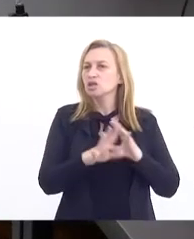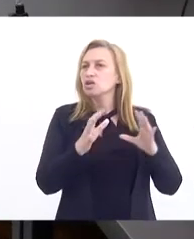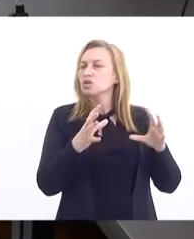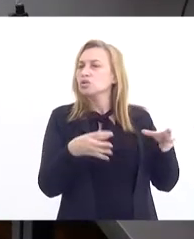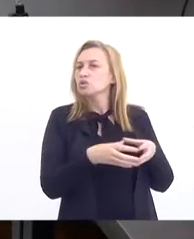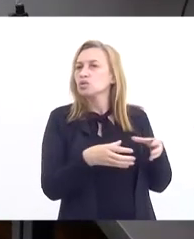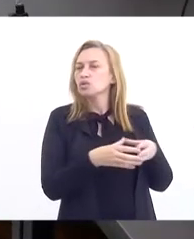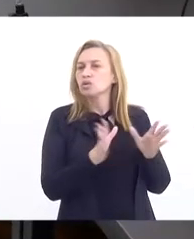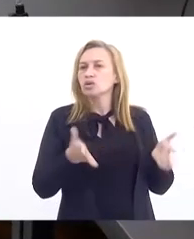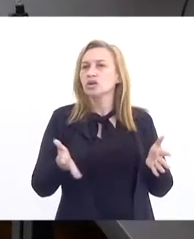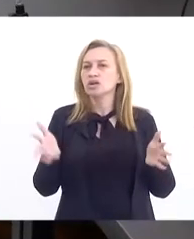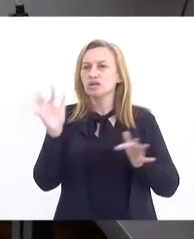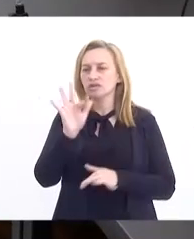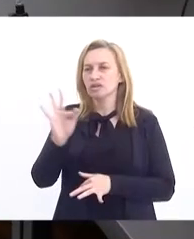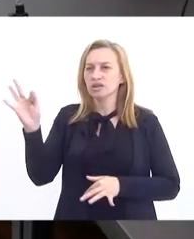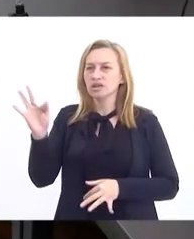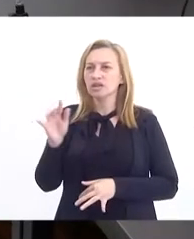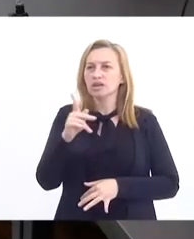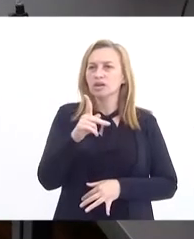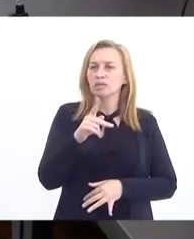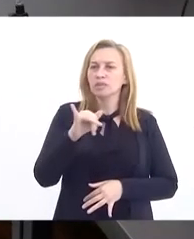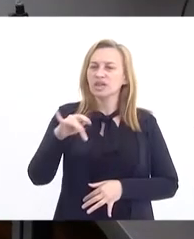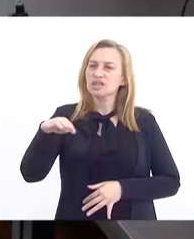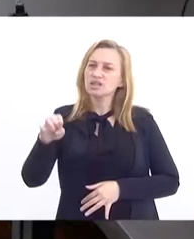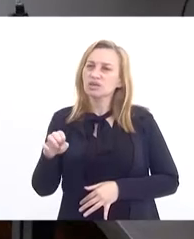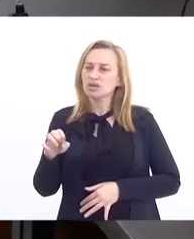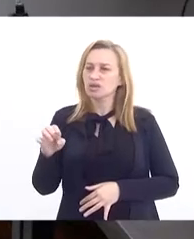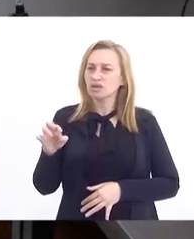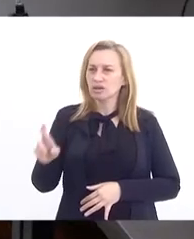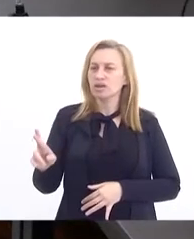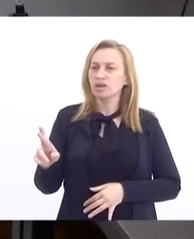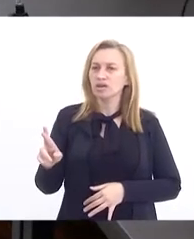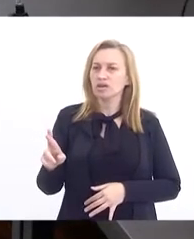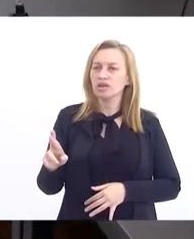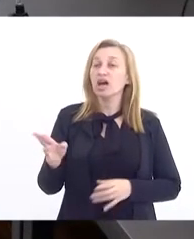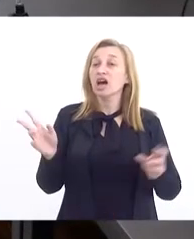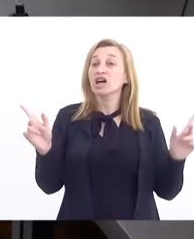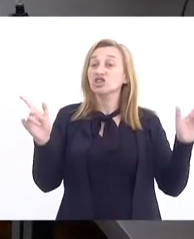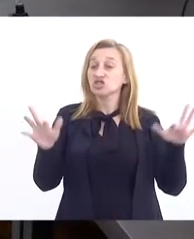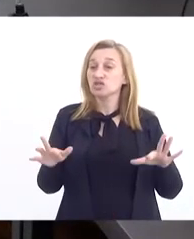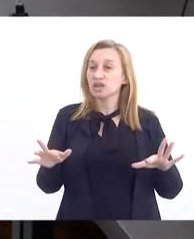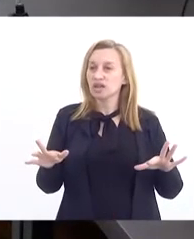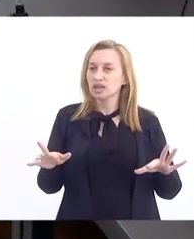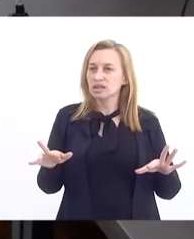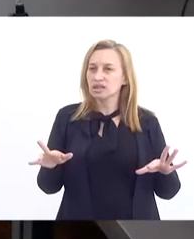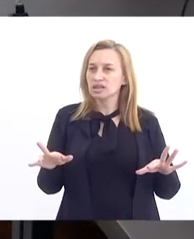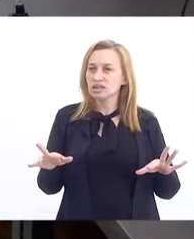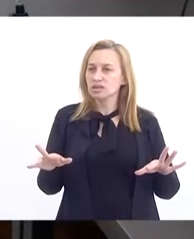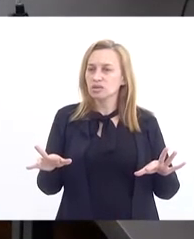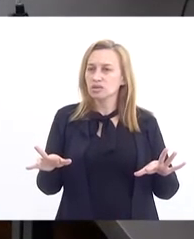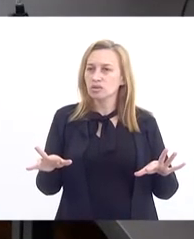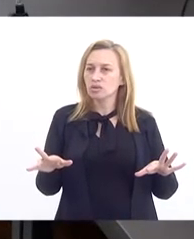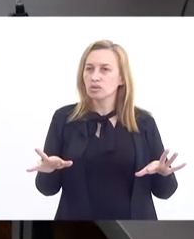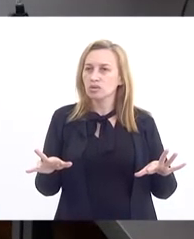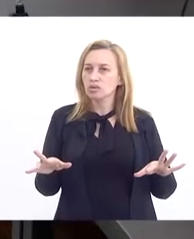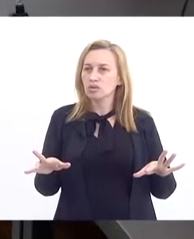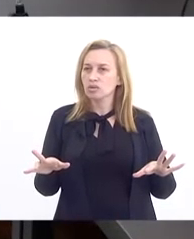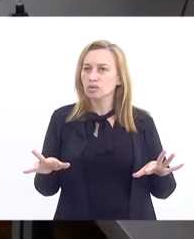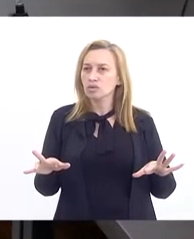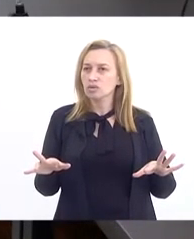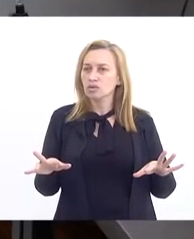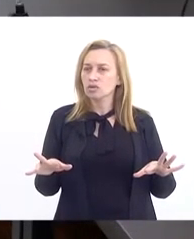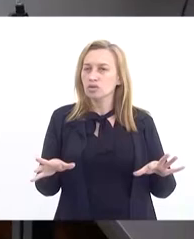A Federação de Beach Soccer do Estado do Rio de Janeiro mandou a seguinte informação, que é uma diferença sobre